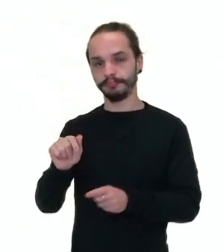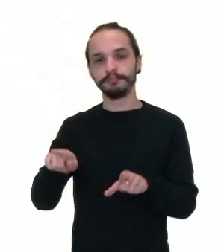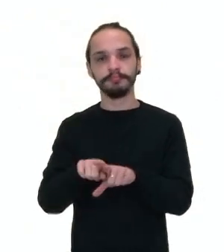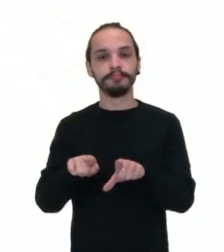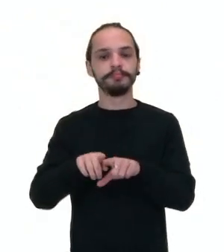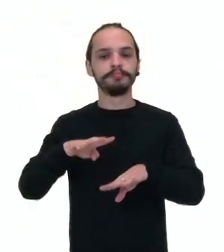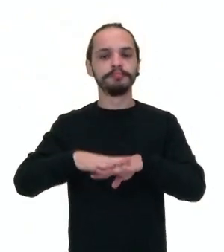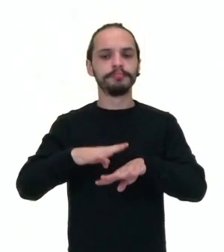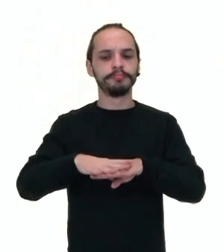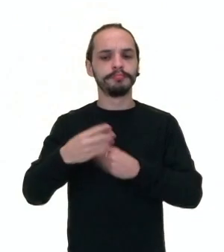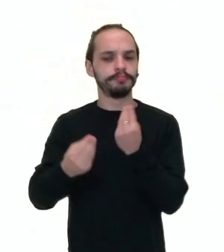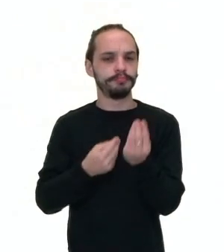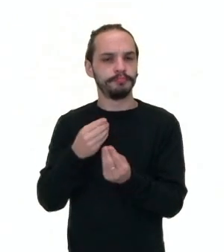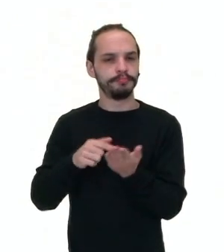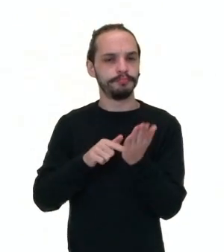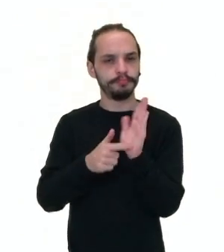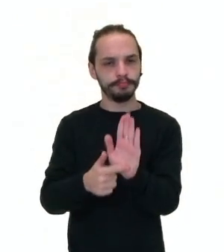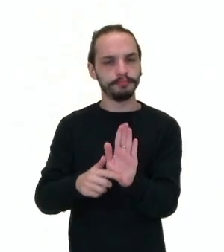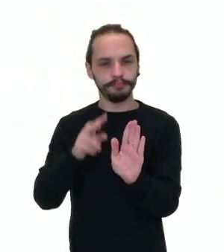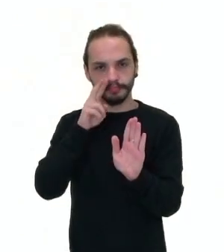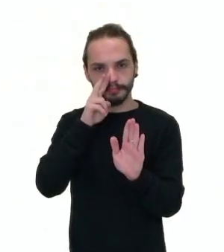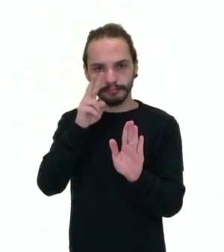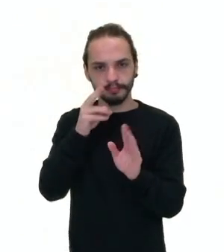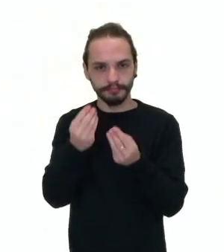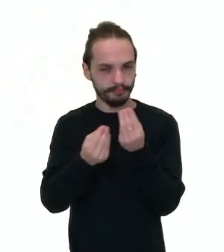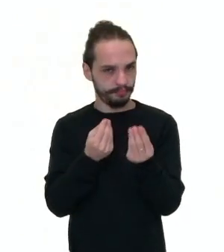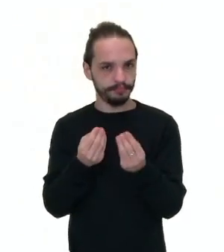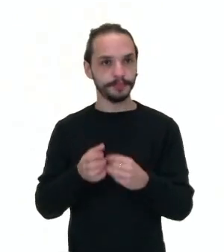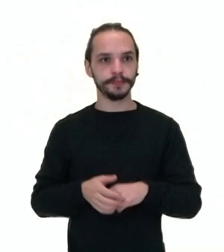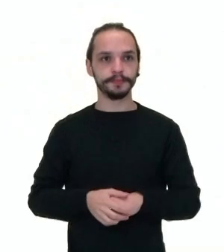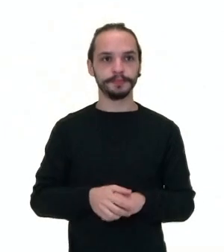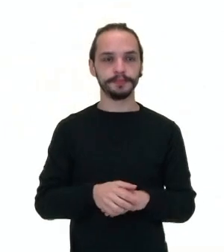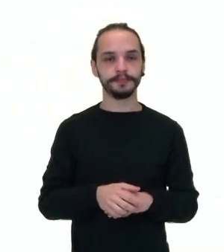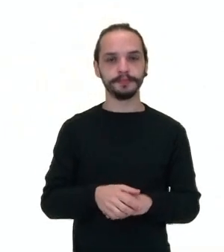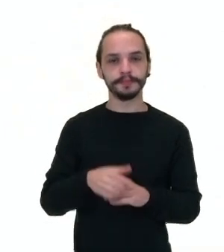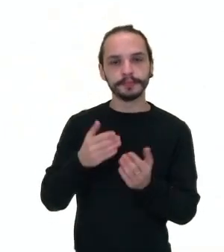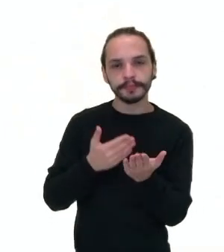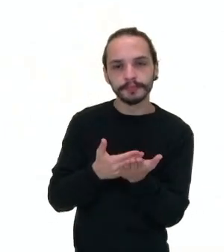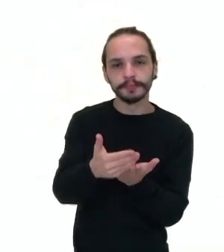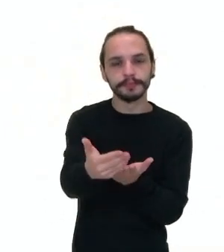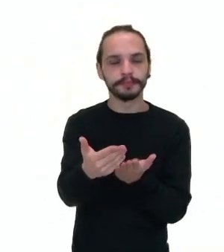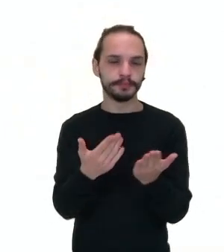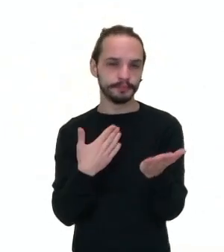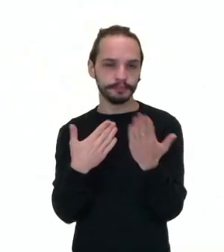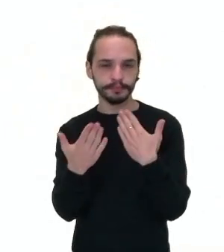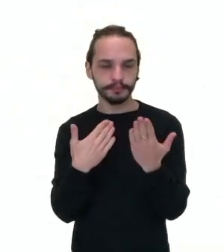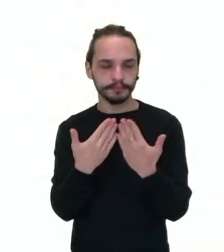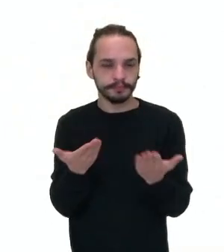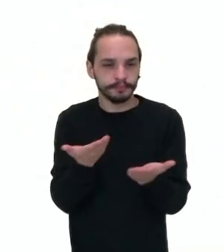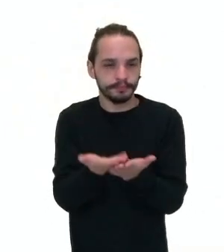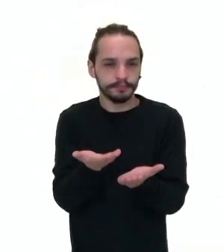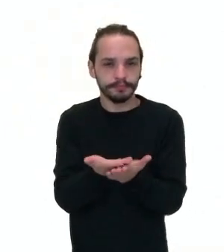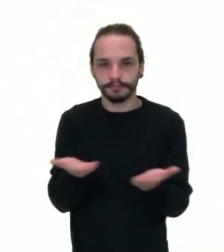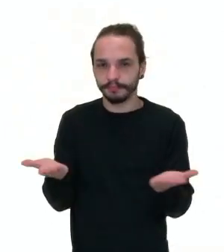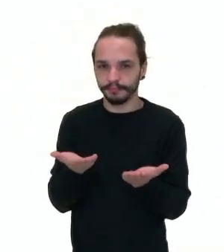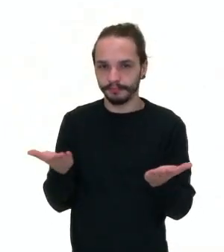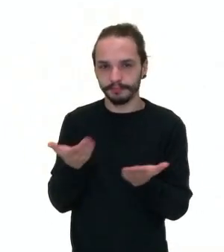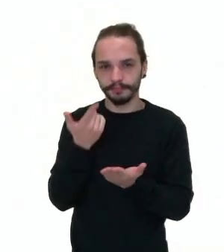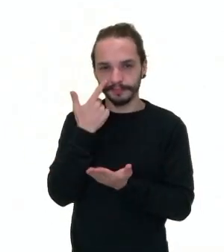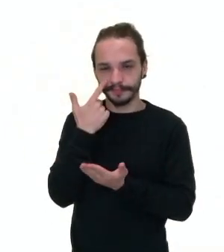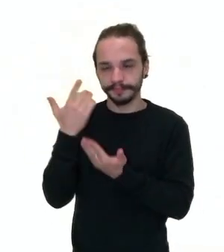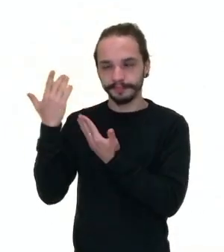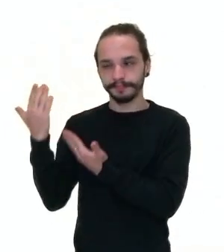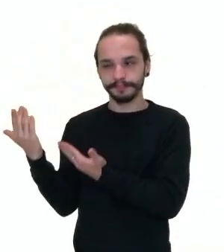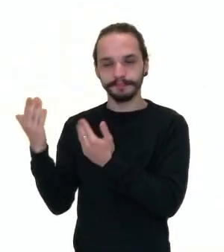força. Beleza? Então, para nós começarmos essa conversa, essa aula aqui, veja